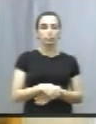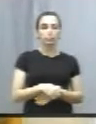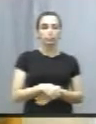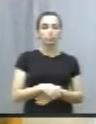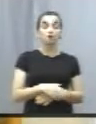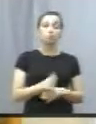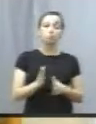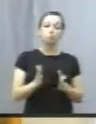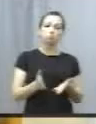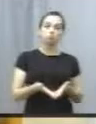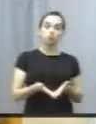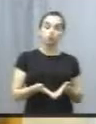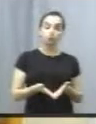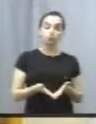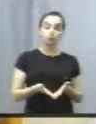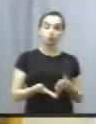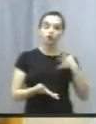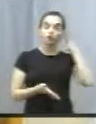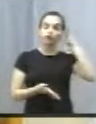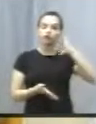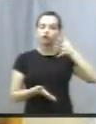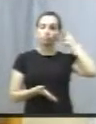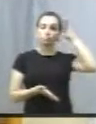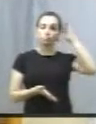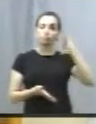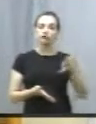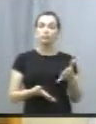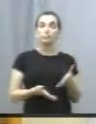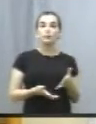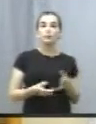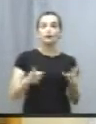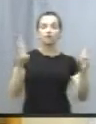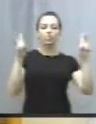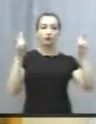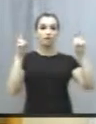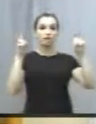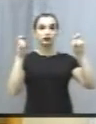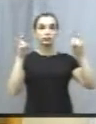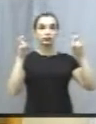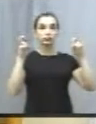Vou hoje falar um pouquinho, vou pegar um tema,